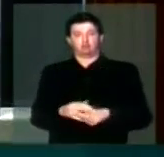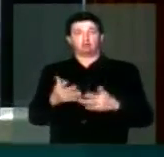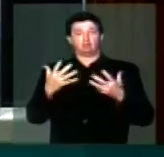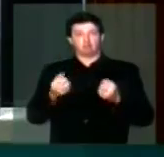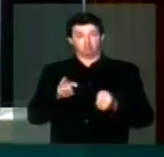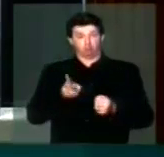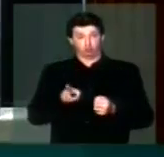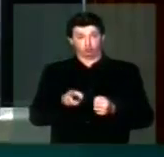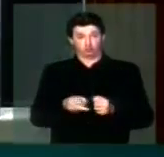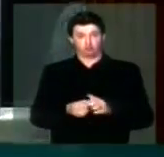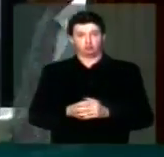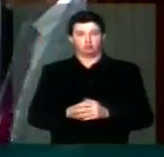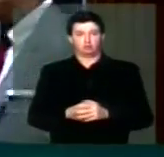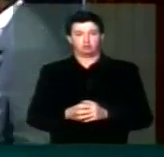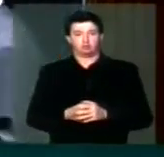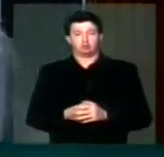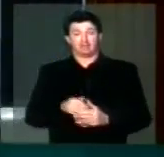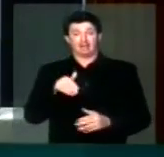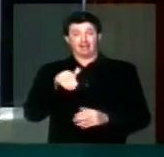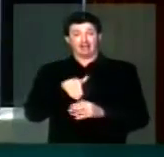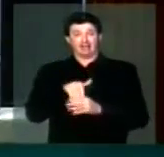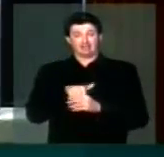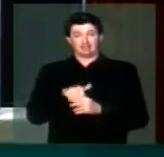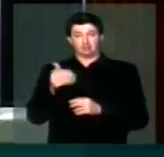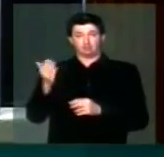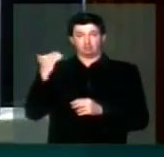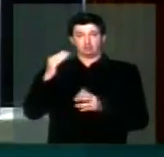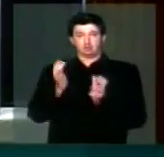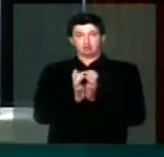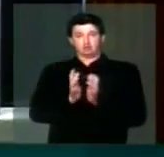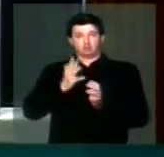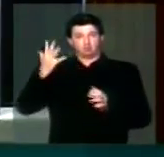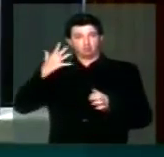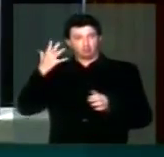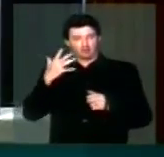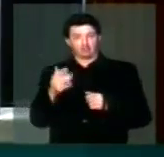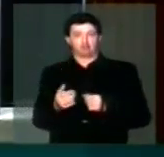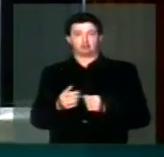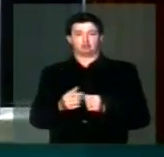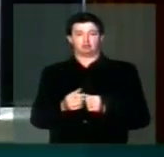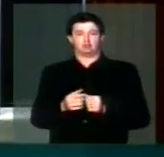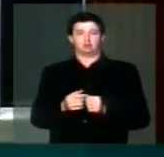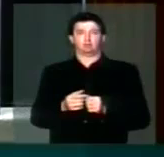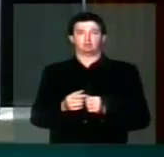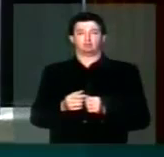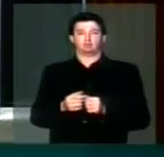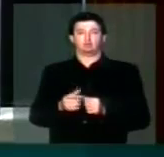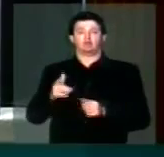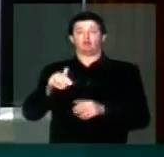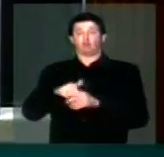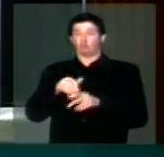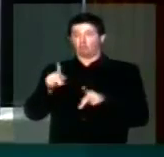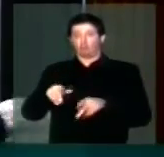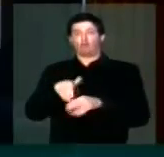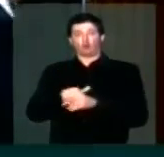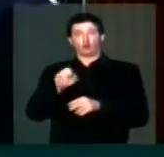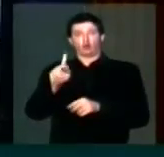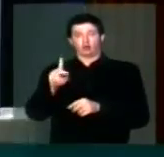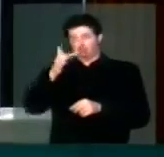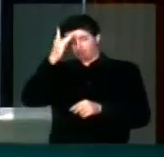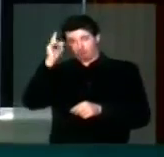vamos manter o status quo da eleição. Os partidos elegeram através do voto popular